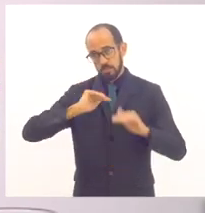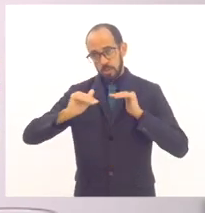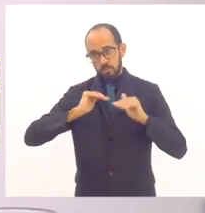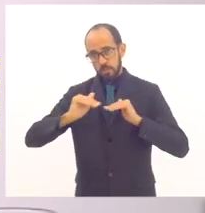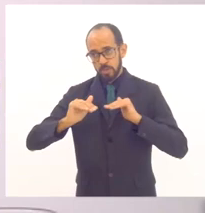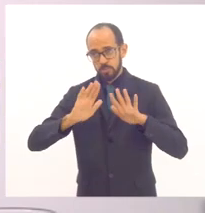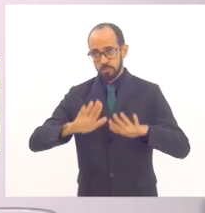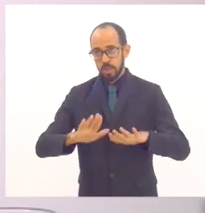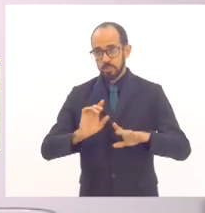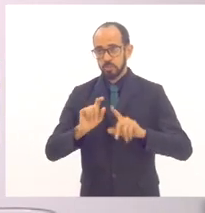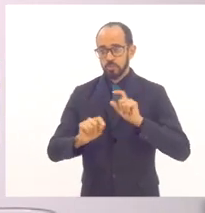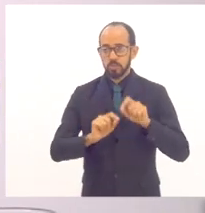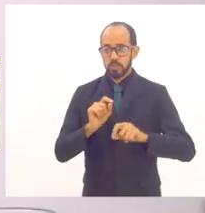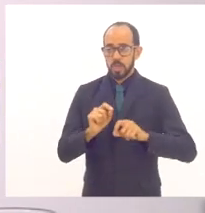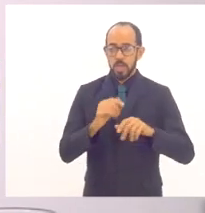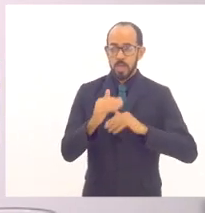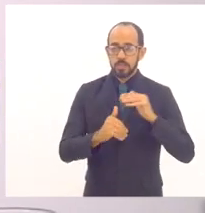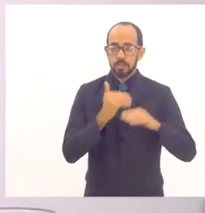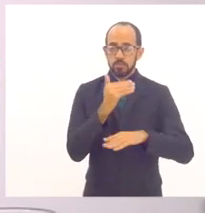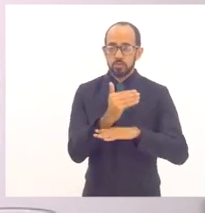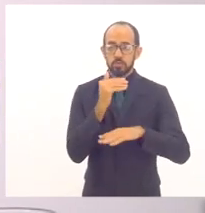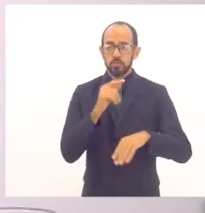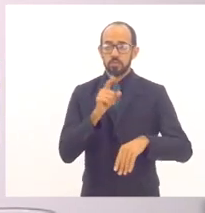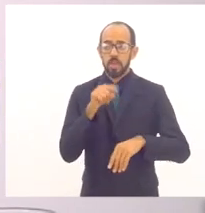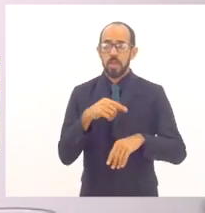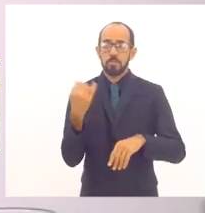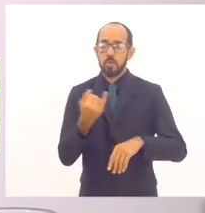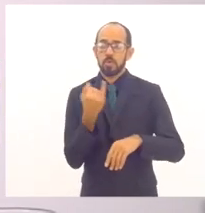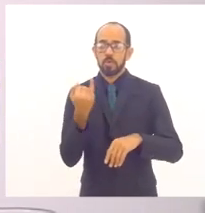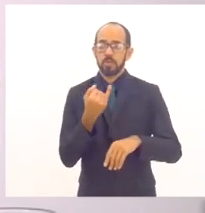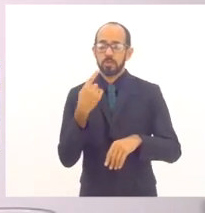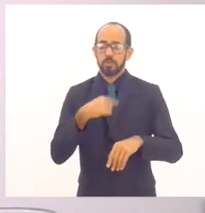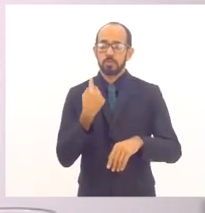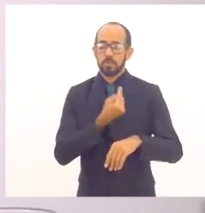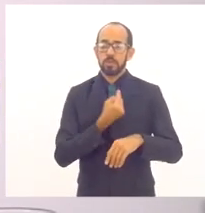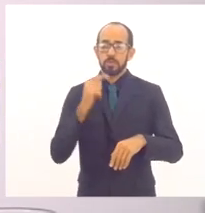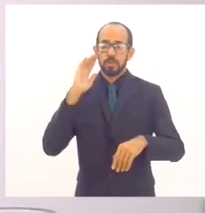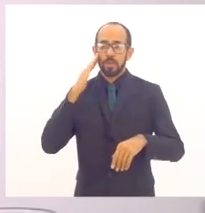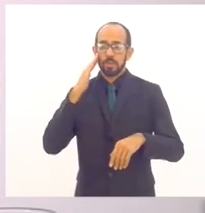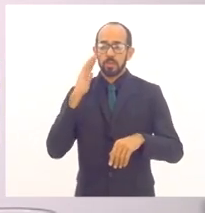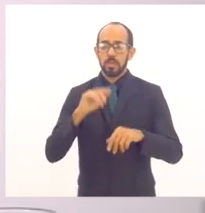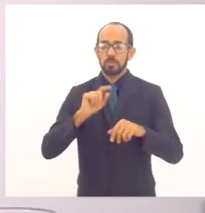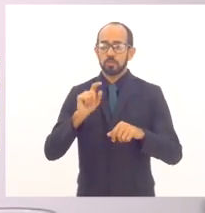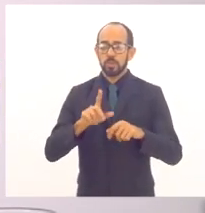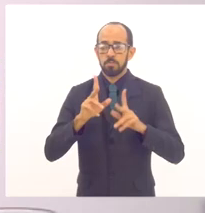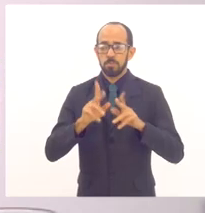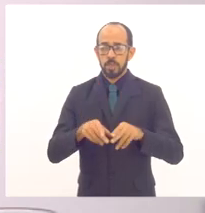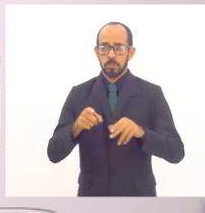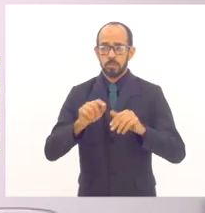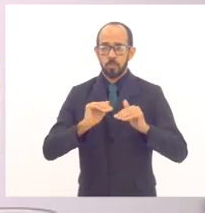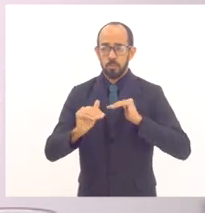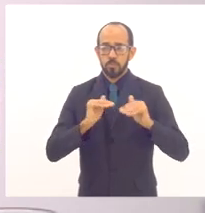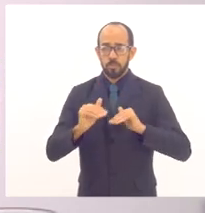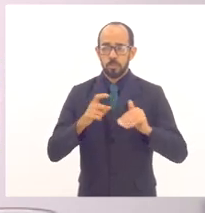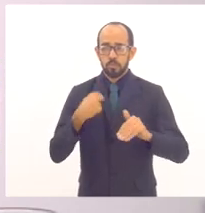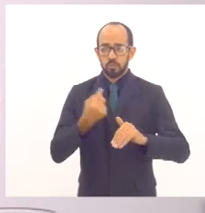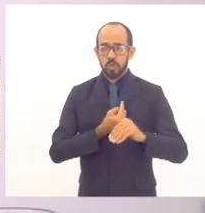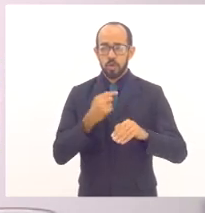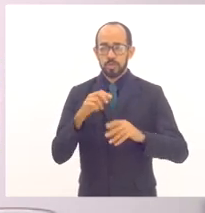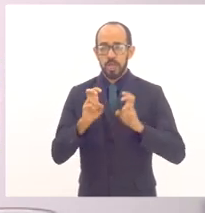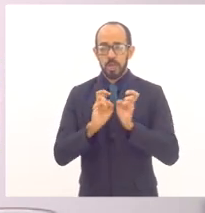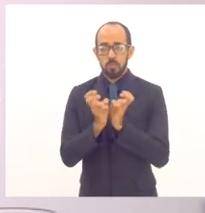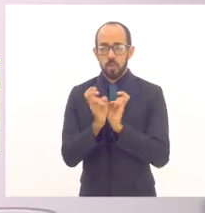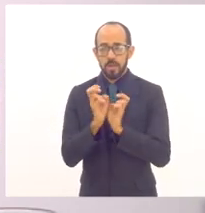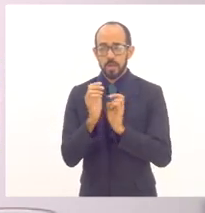movimentos. Mas, mais ainda, é interessante a gente entender que, apesar dos nossos movimentos, a capoeira está acima de